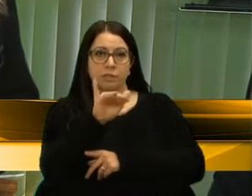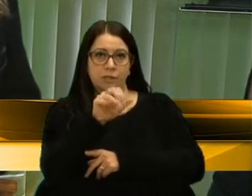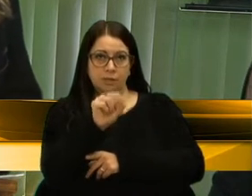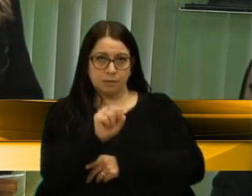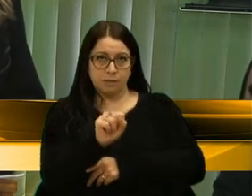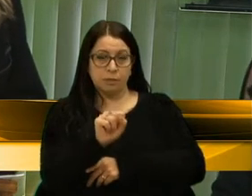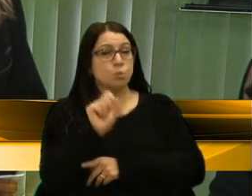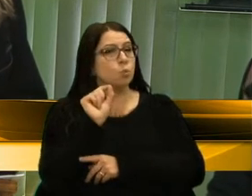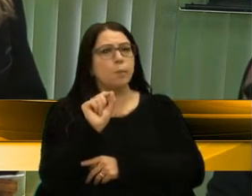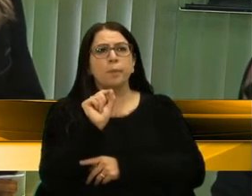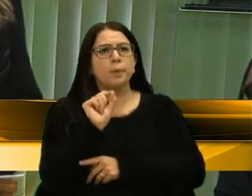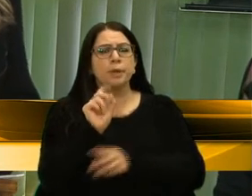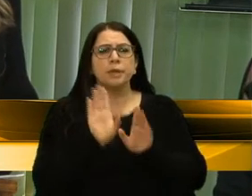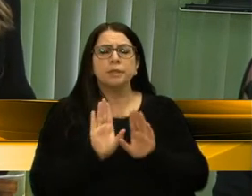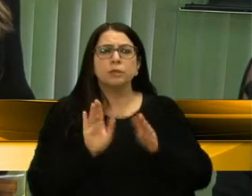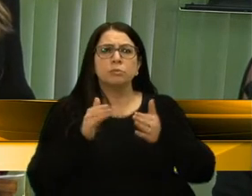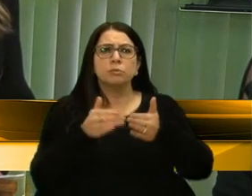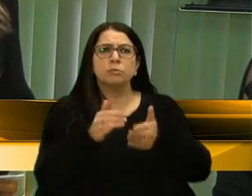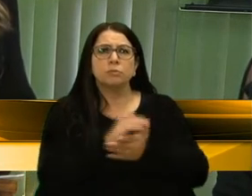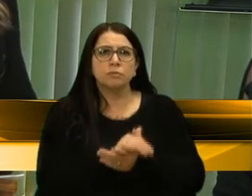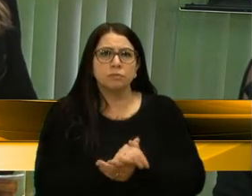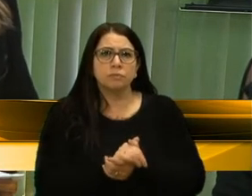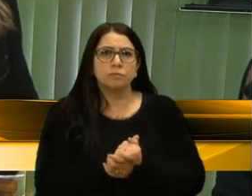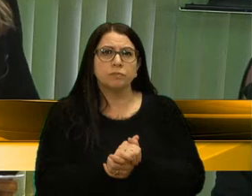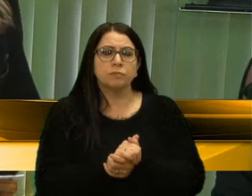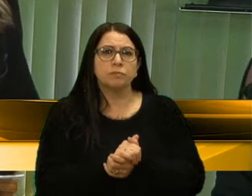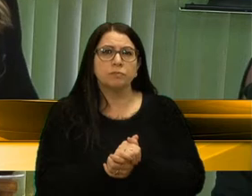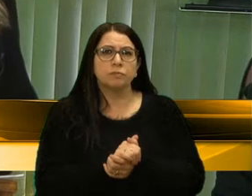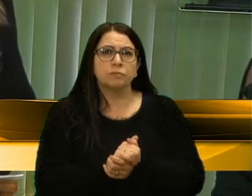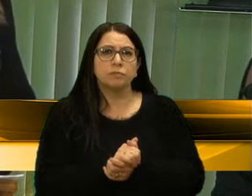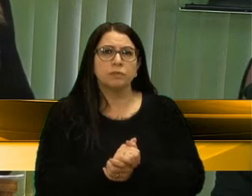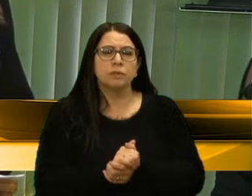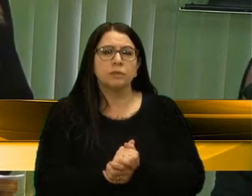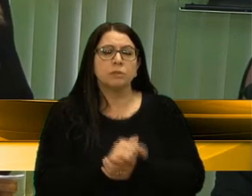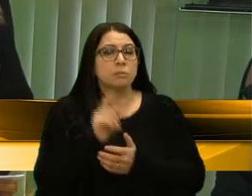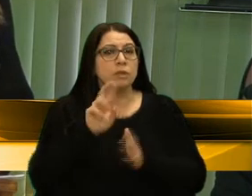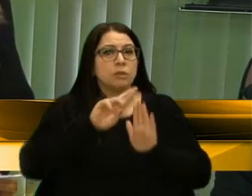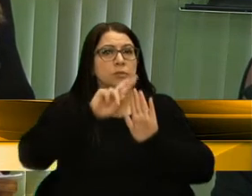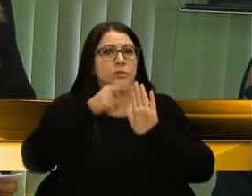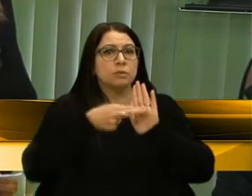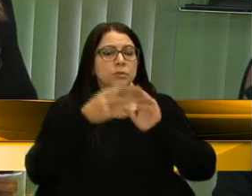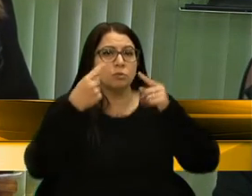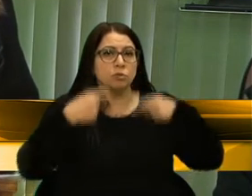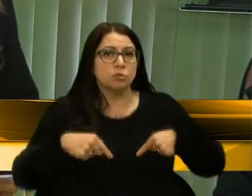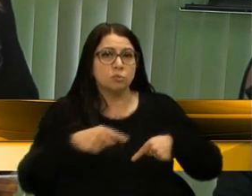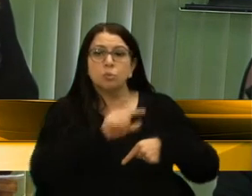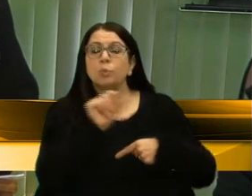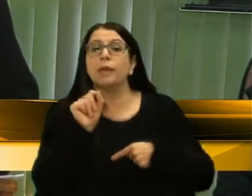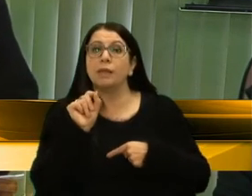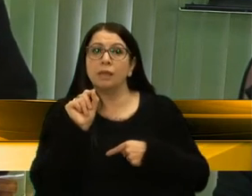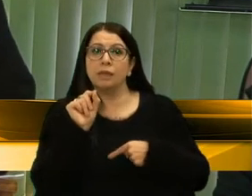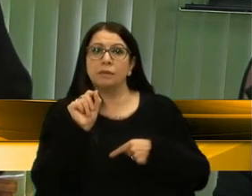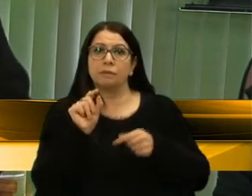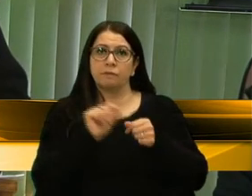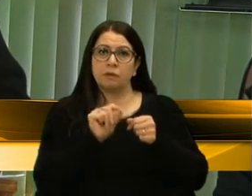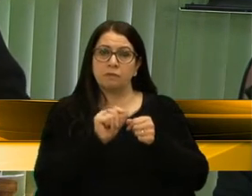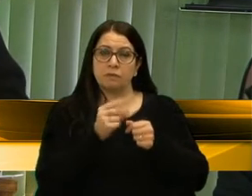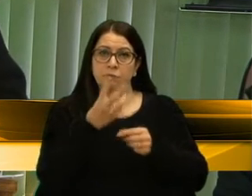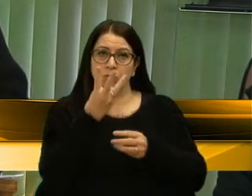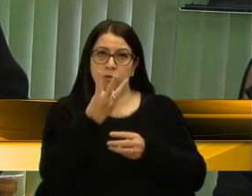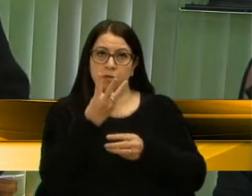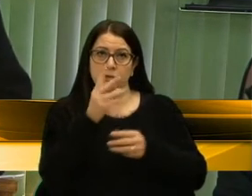O que são os comitês de disputas, né, de resolução de disputas? Eles são compostos por